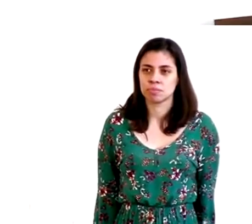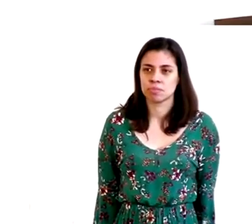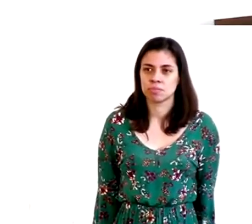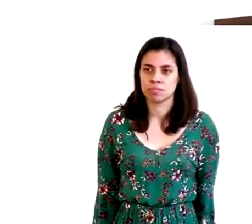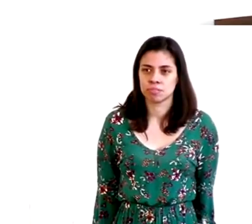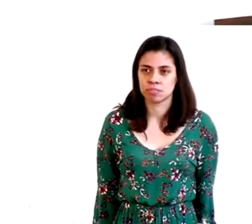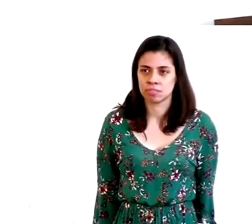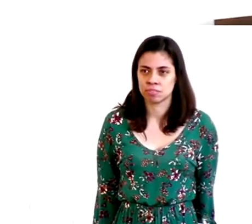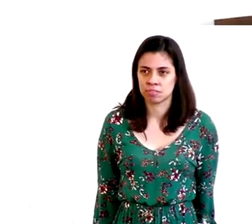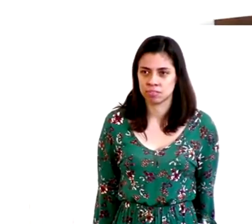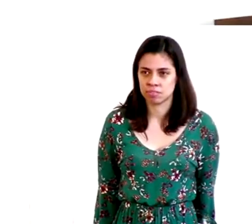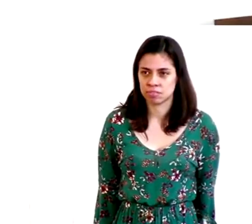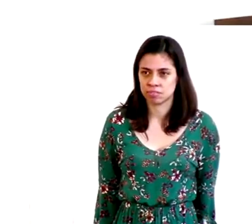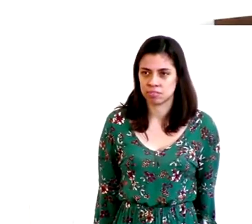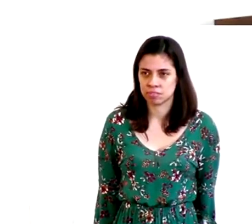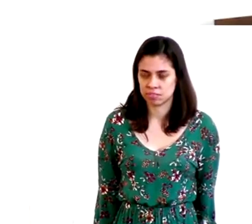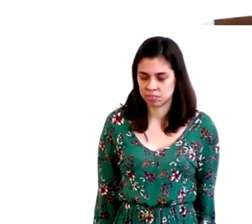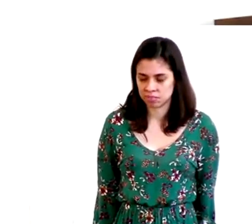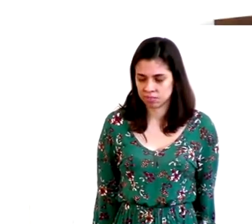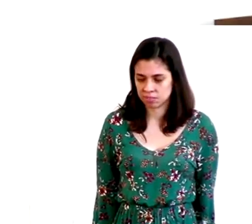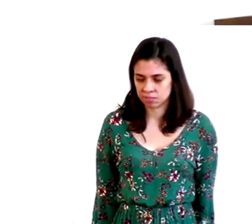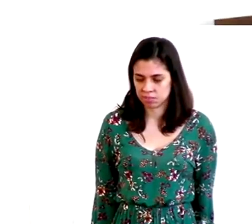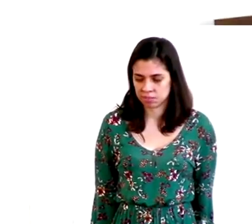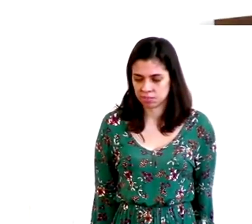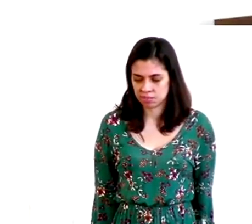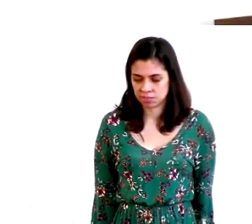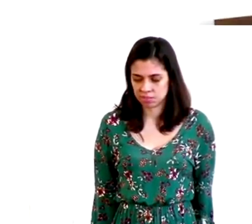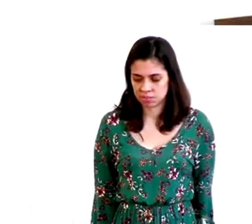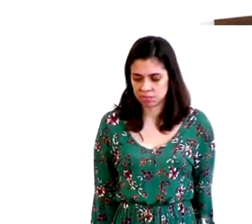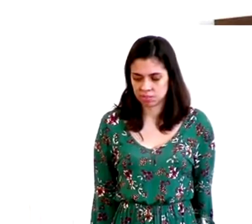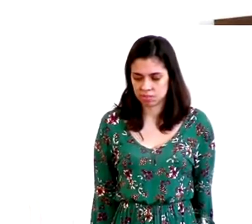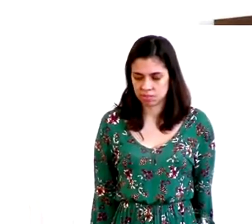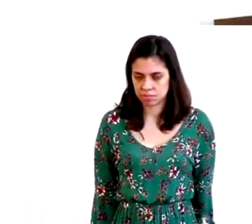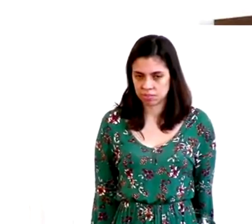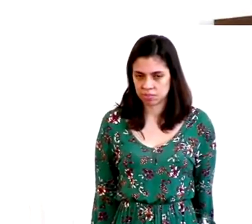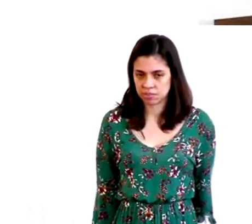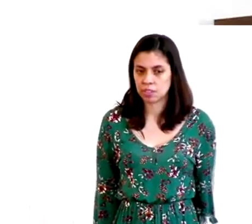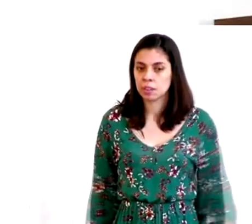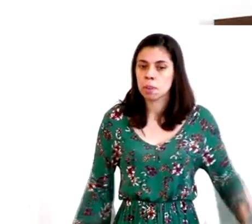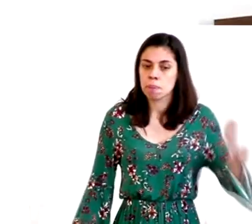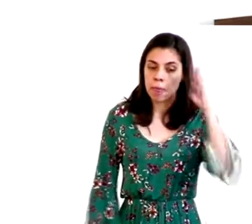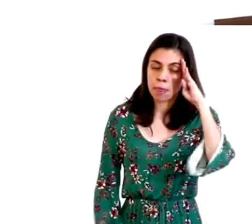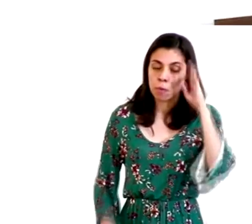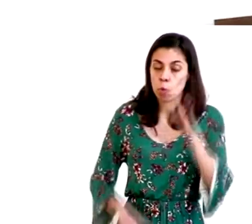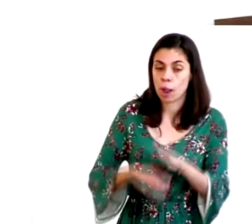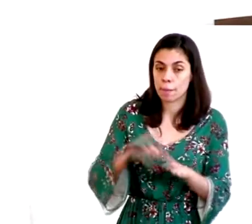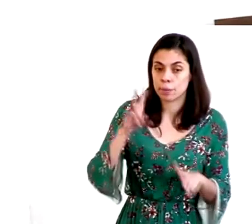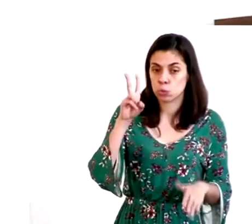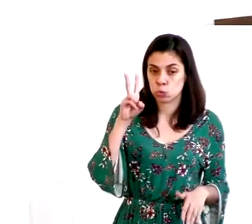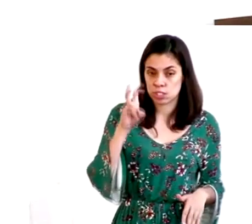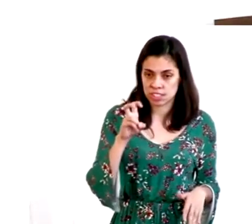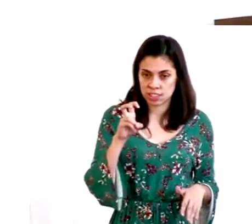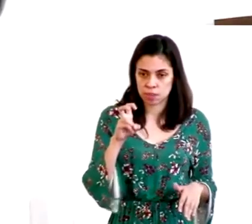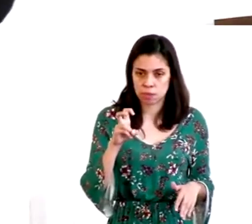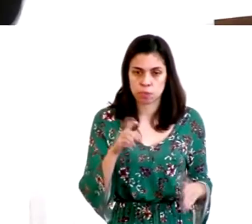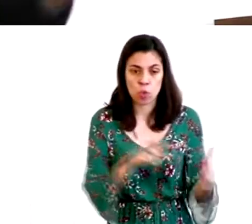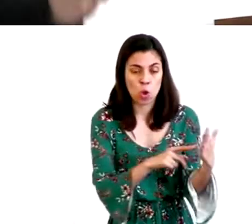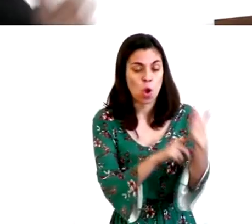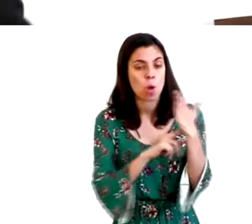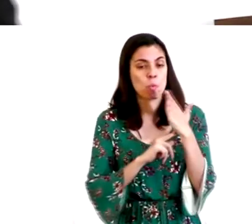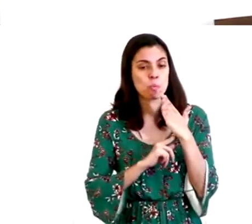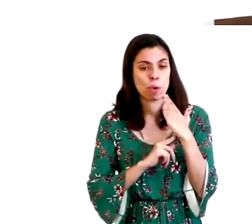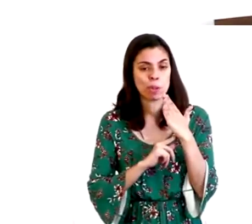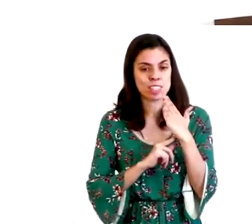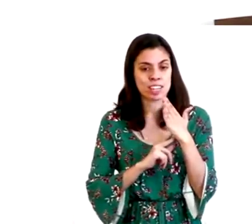ser, assim, sumarizado pela ideia de cumprimento. Jesus cumpriu as promessas